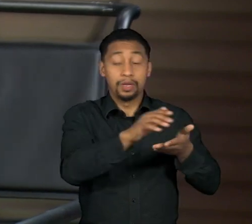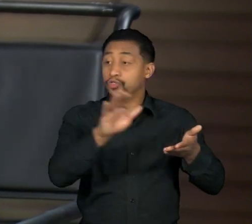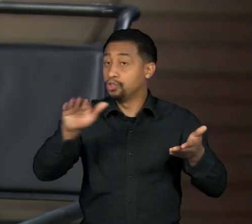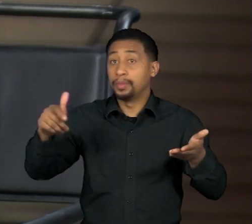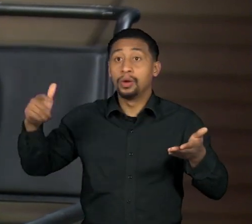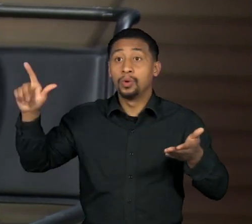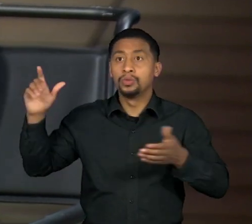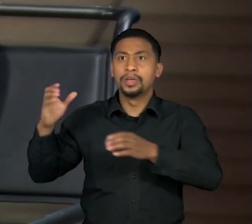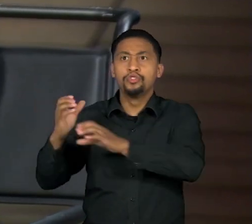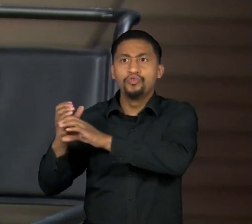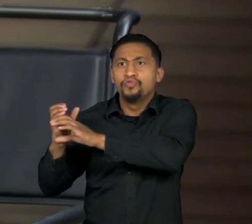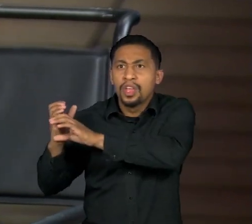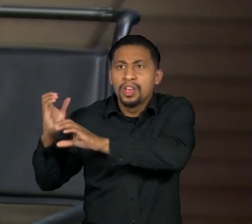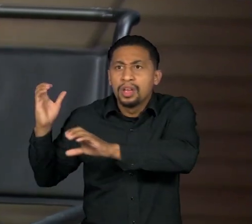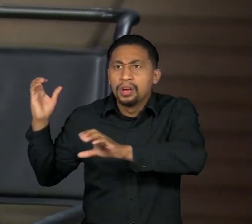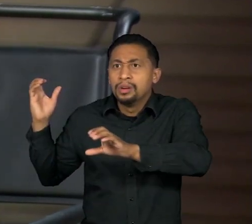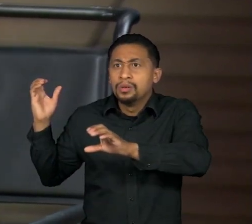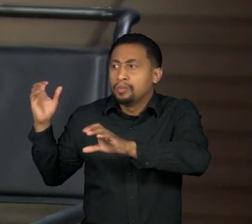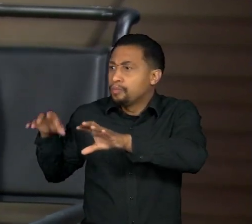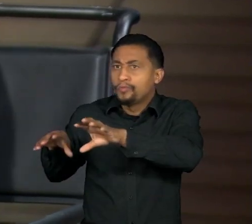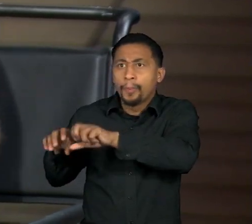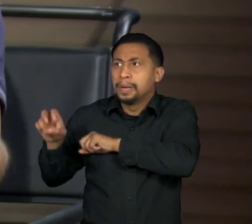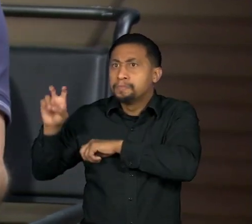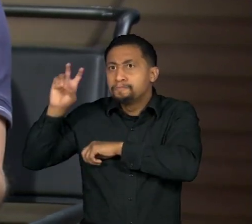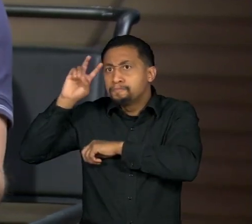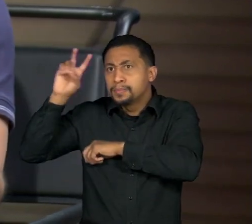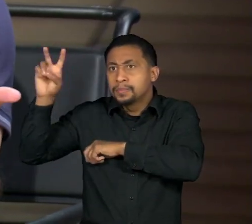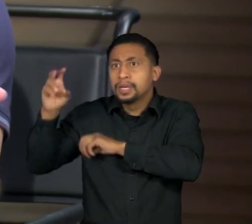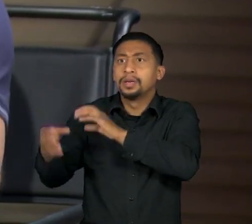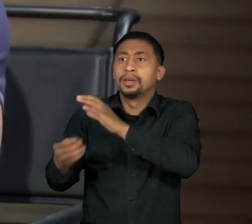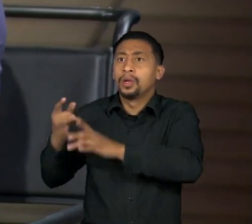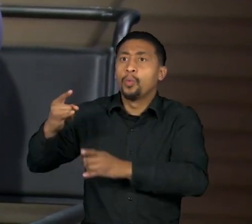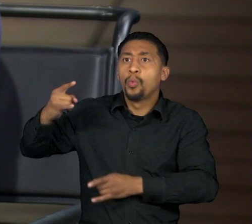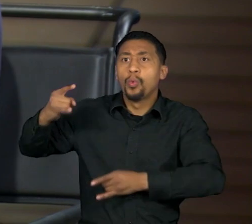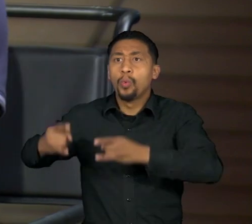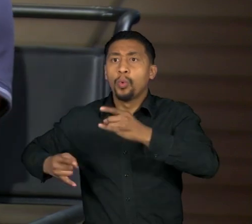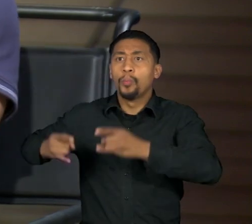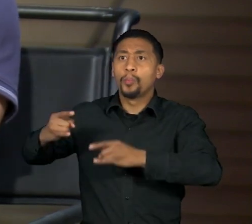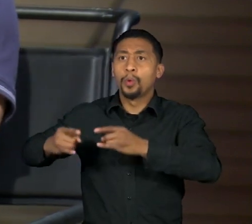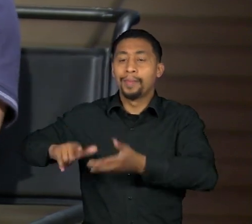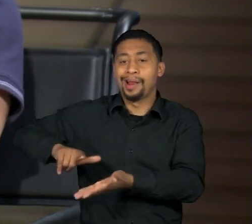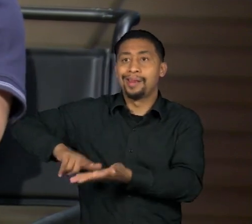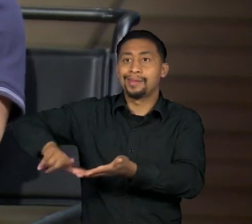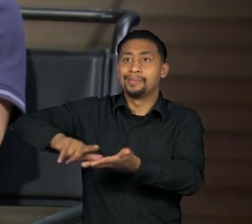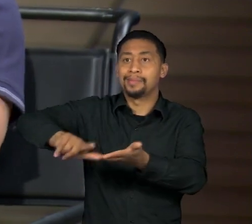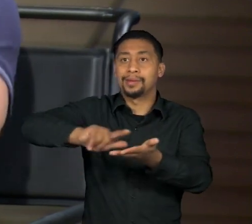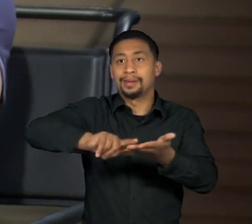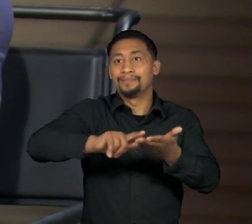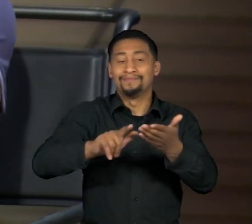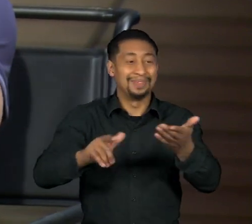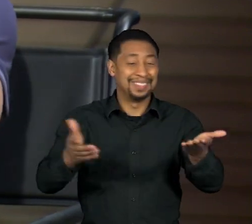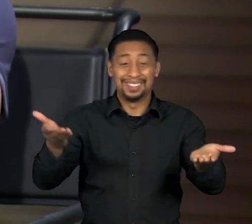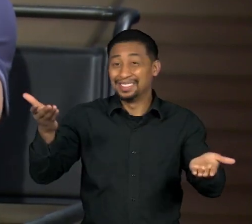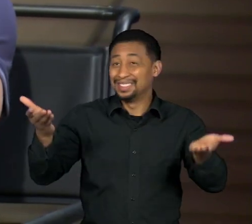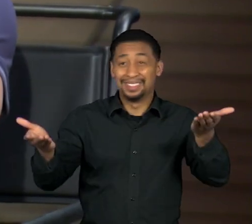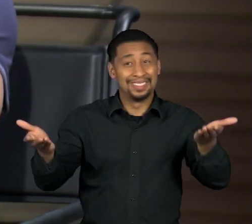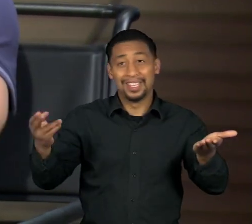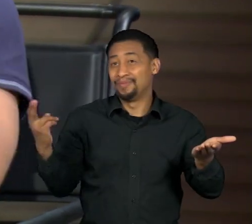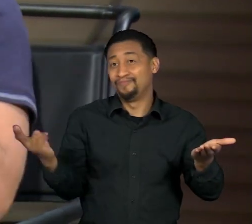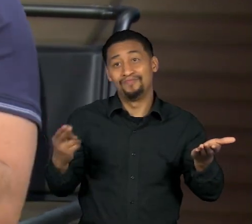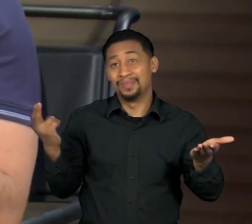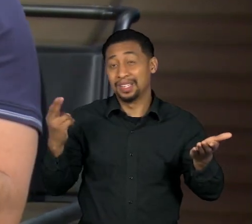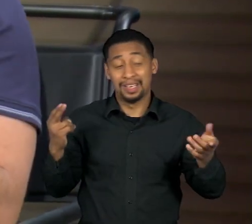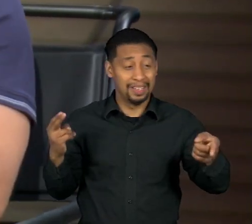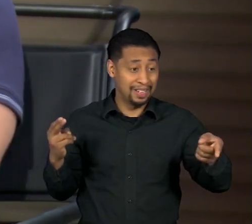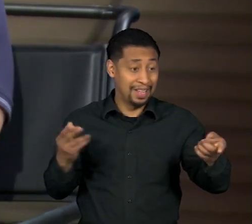visão computacional e engenharia para poder criar um robô que limpa. Você entendeu que essas duas pessoas não dá para você fazer um reskilling tão rápido?